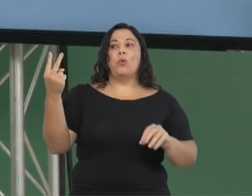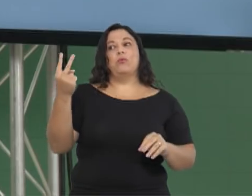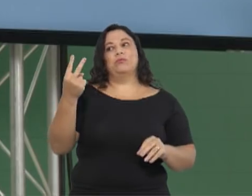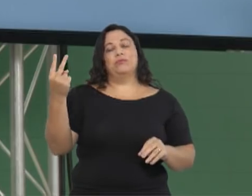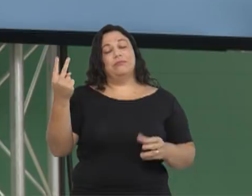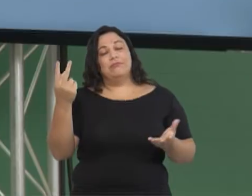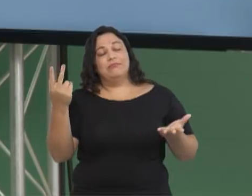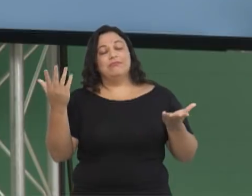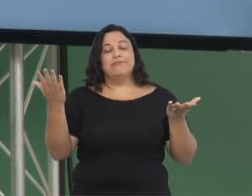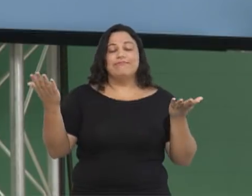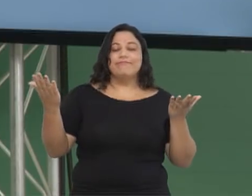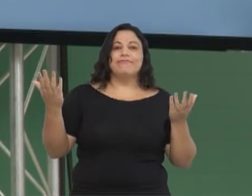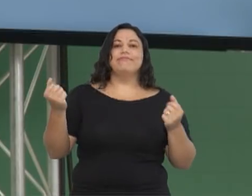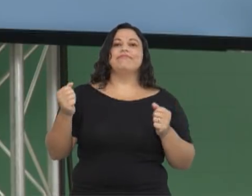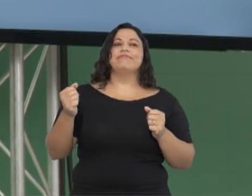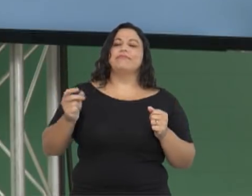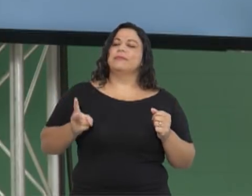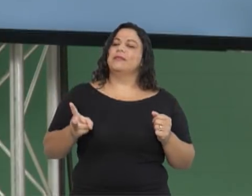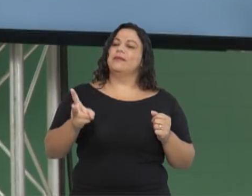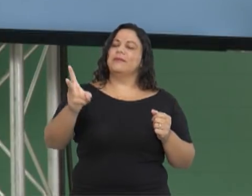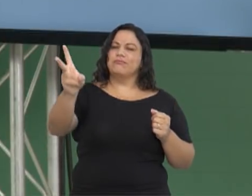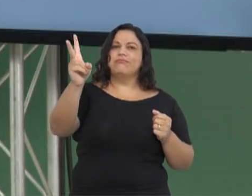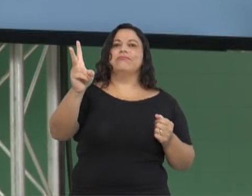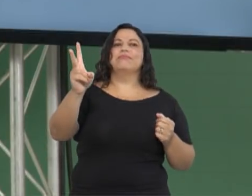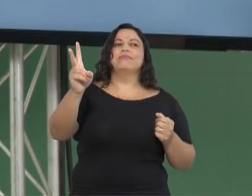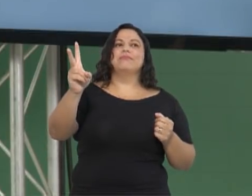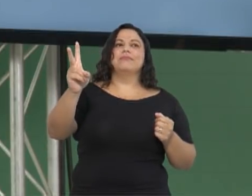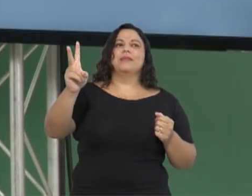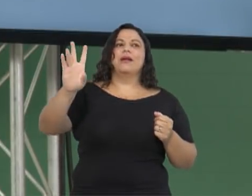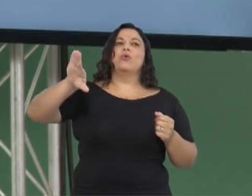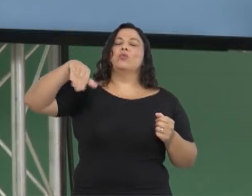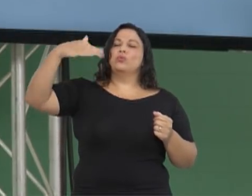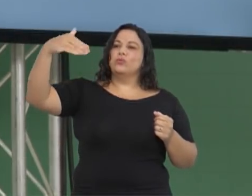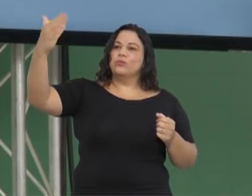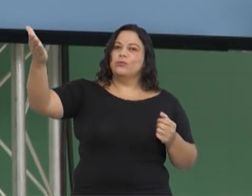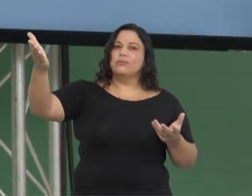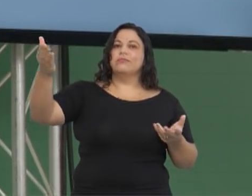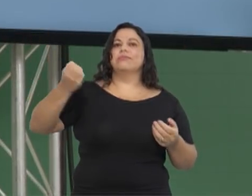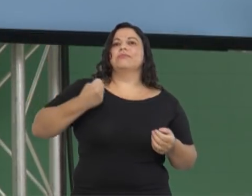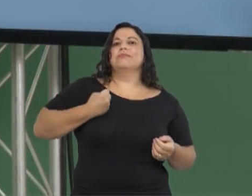22. E assim vai ser com todos os outros números.